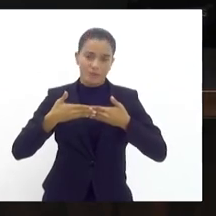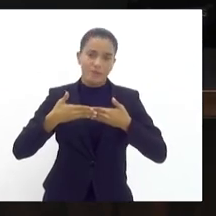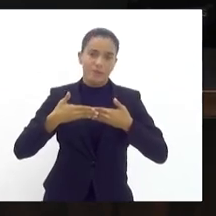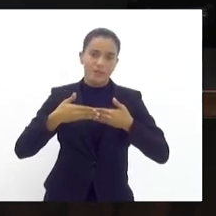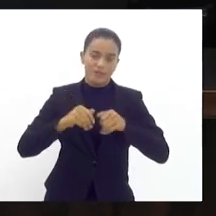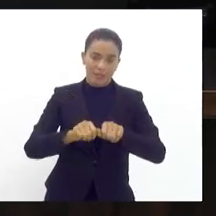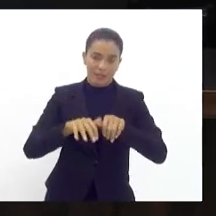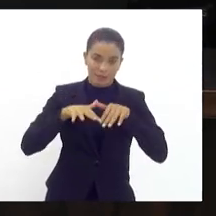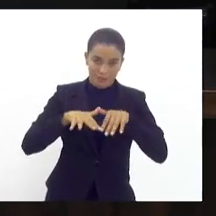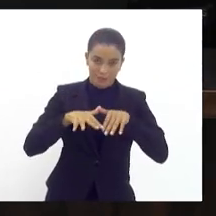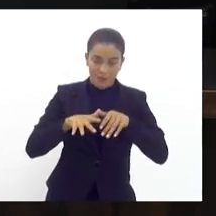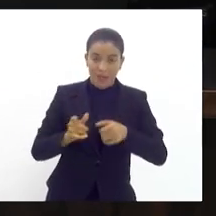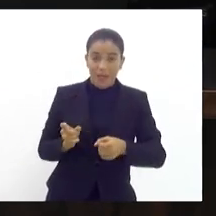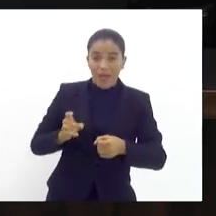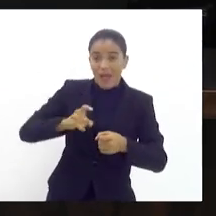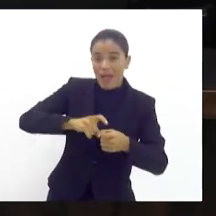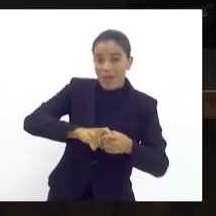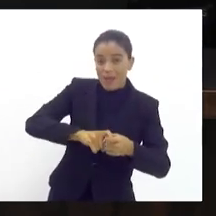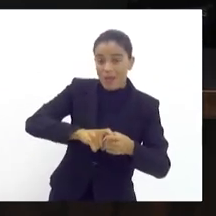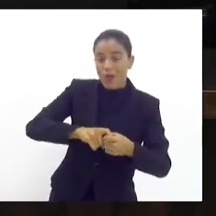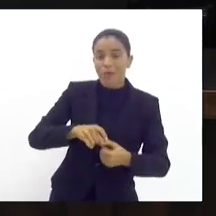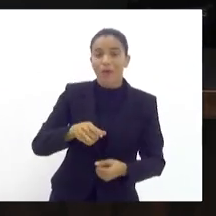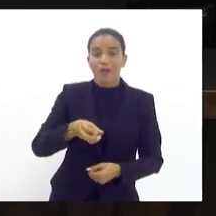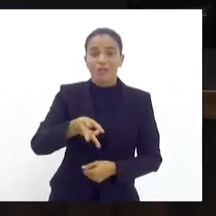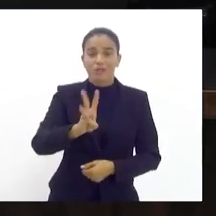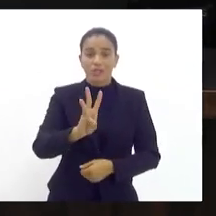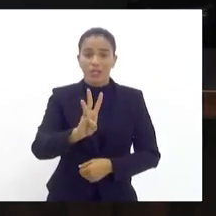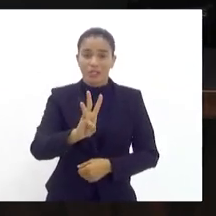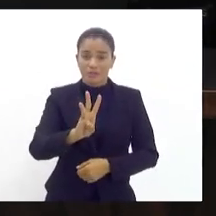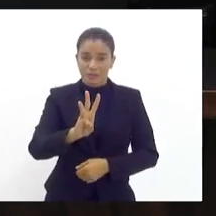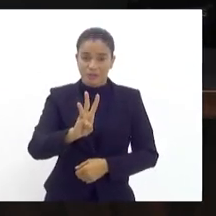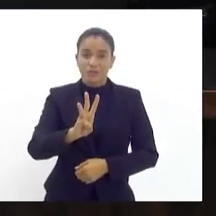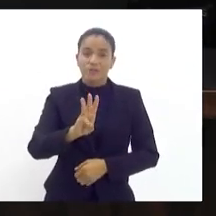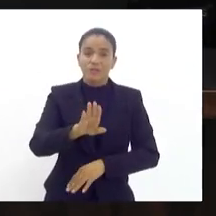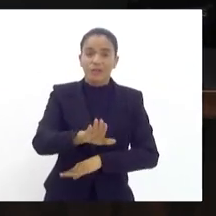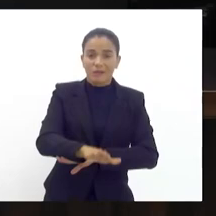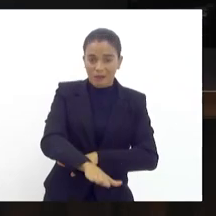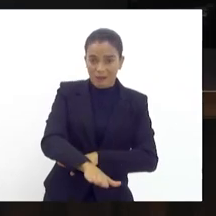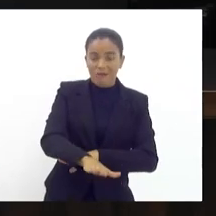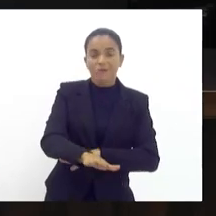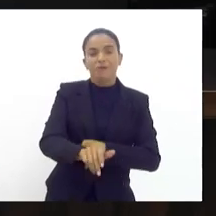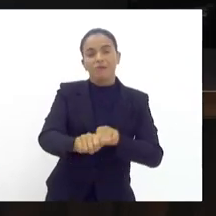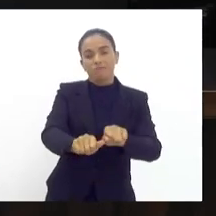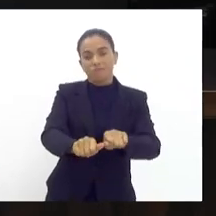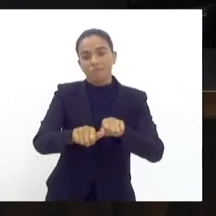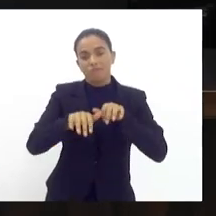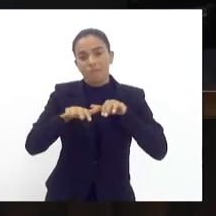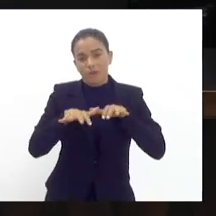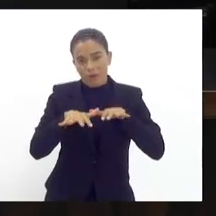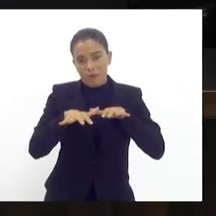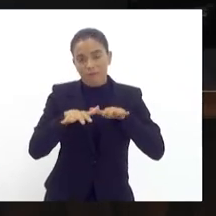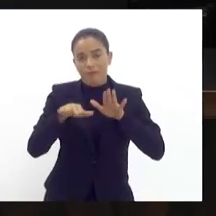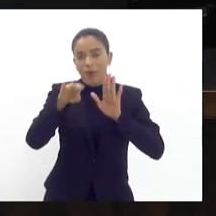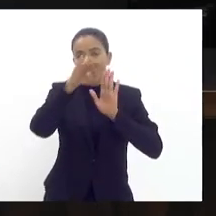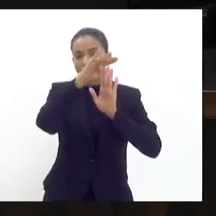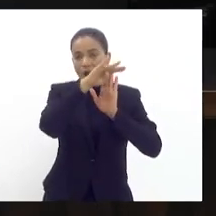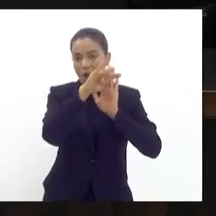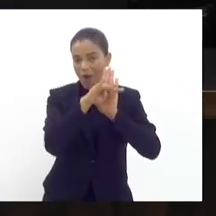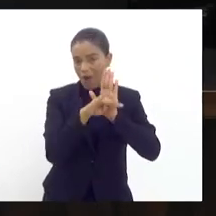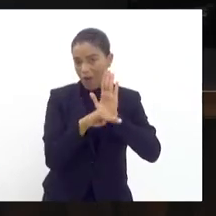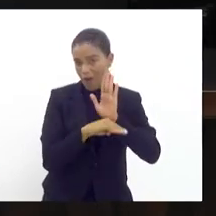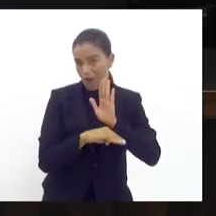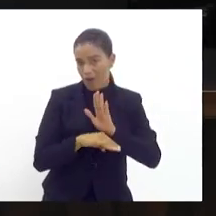ascensão retornaremos as 15 horas com expediente com a